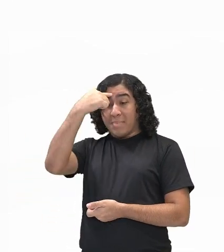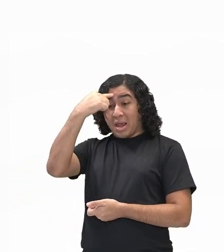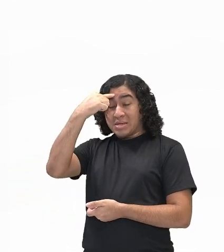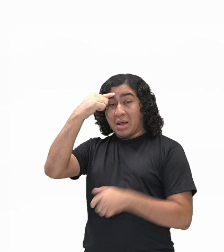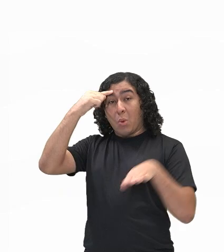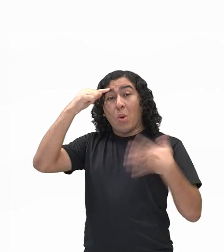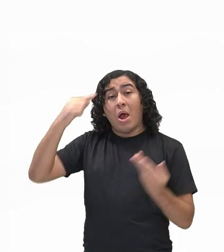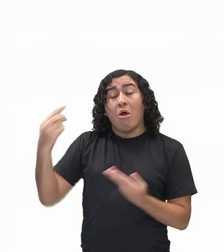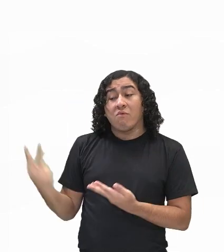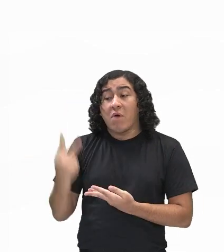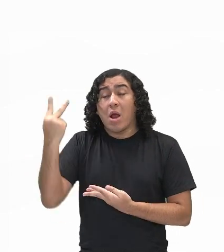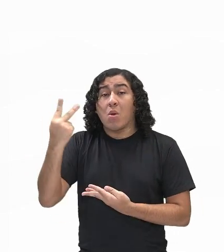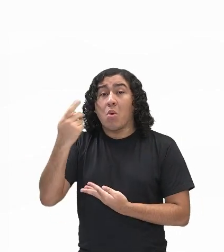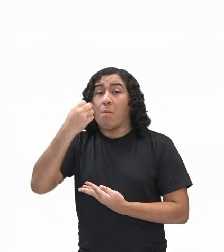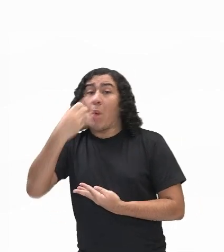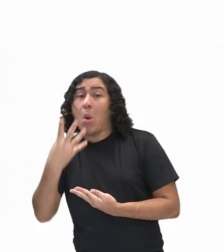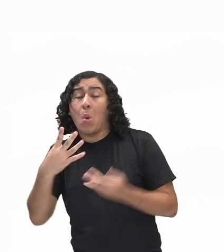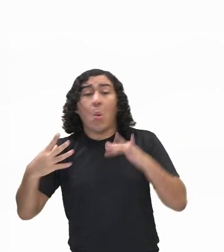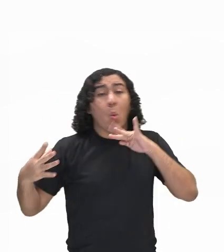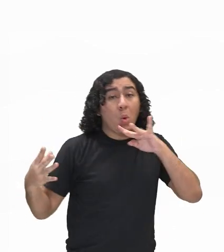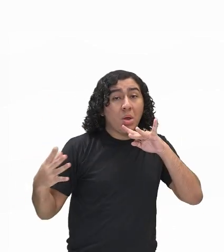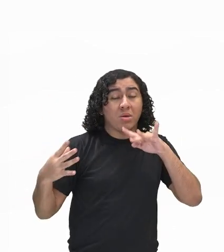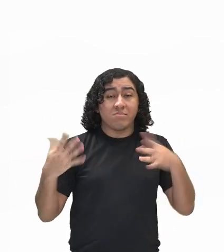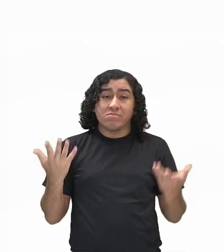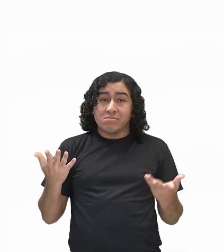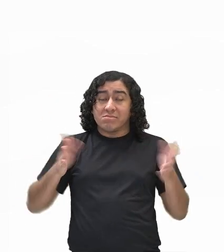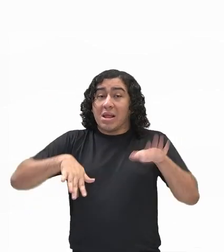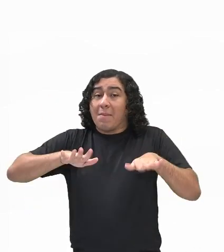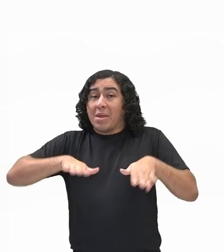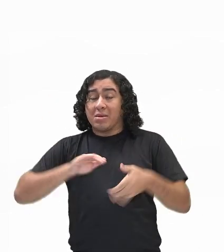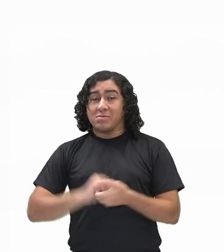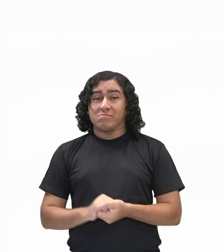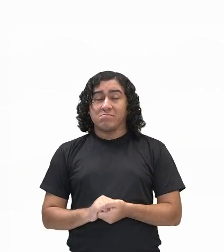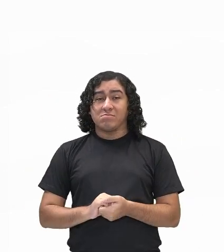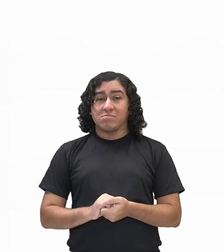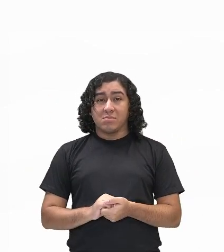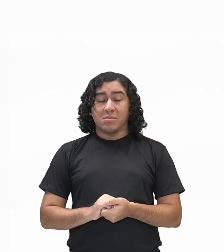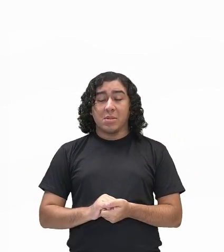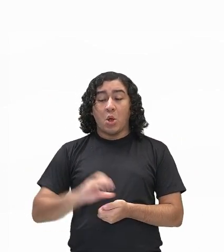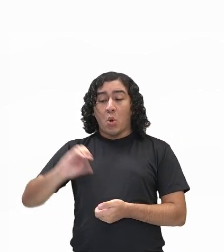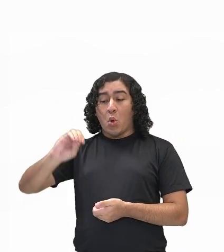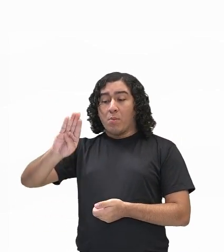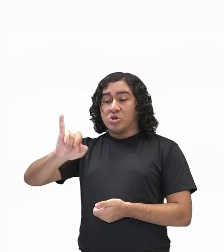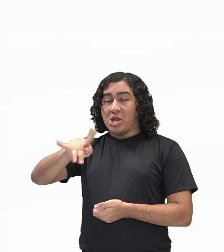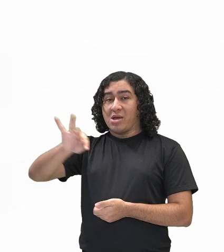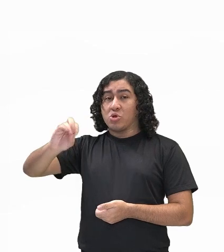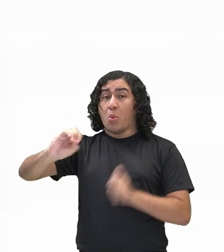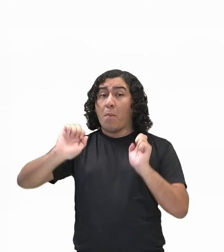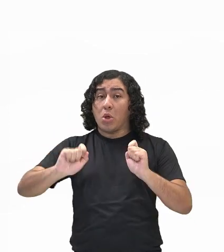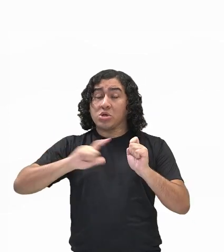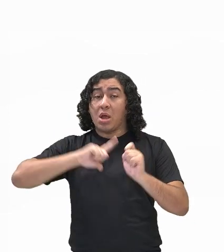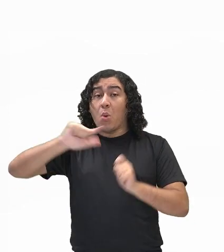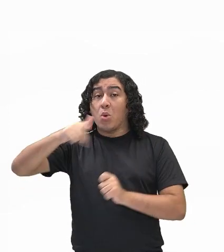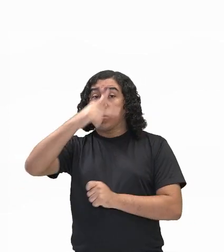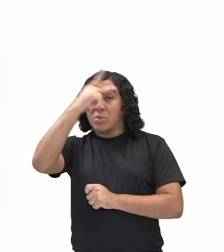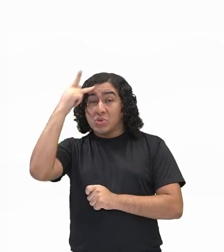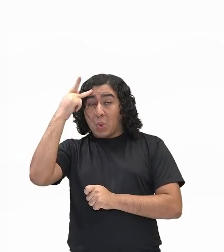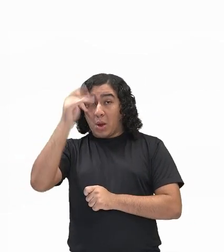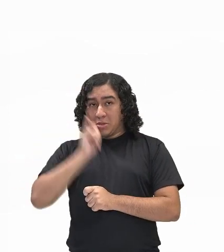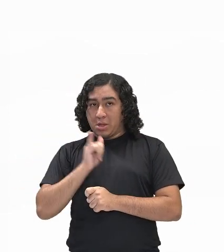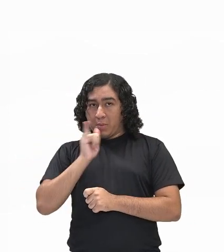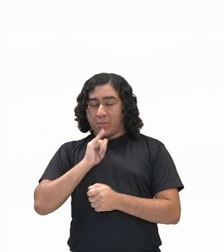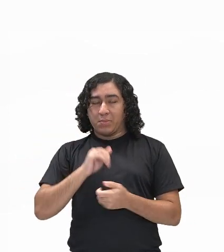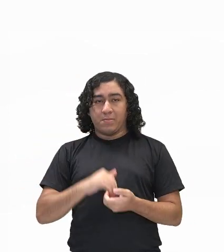você que dá valor. E muitas vezes esse objeto é uma outra pessoa, tá? É uma outra pessoa.